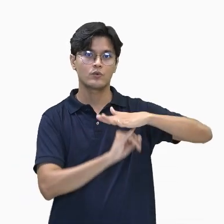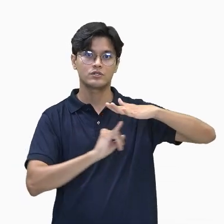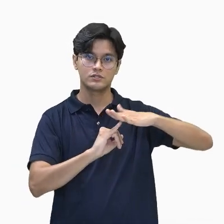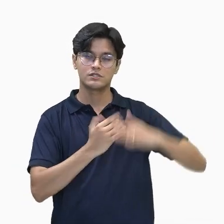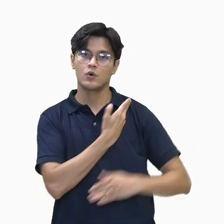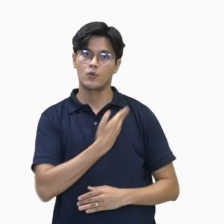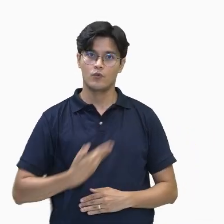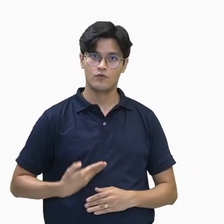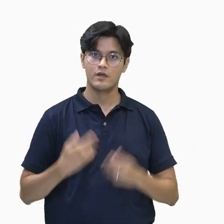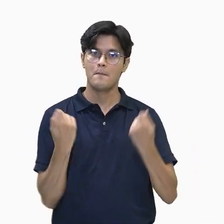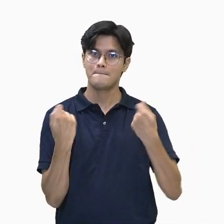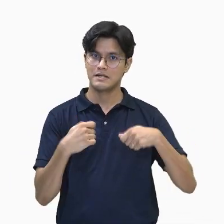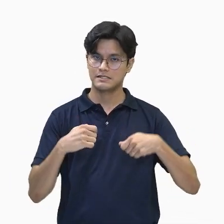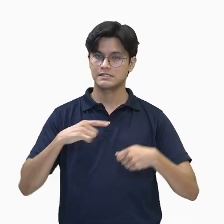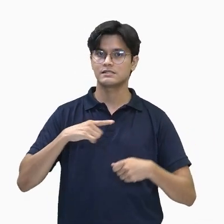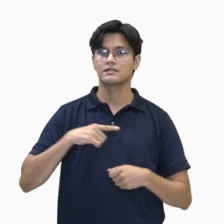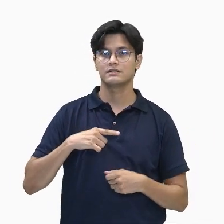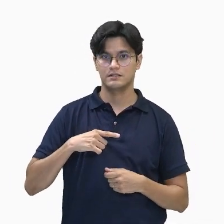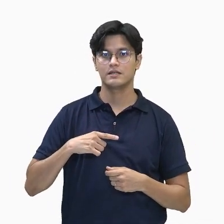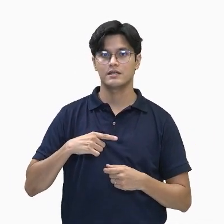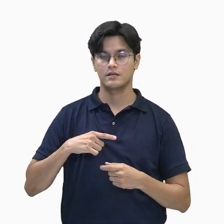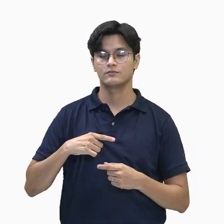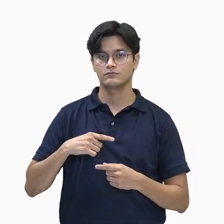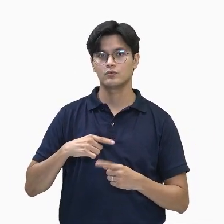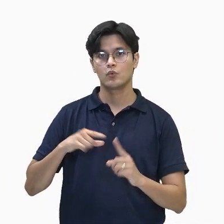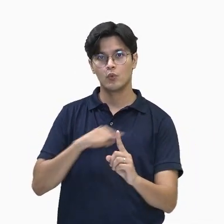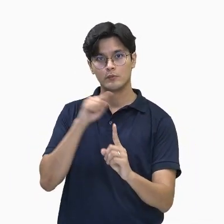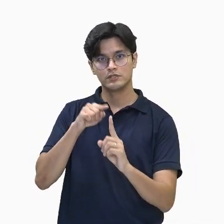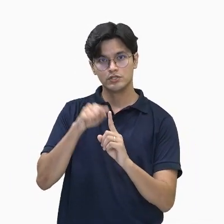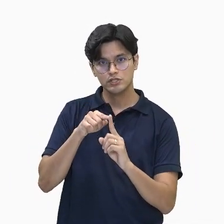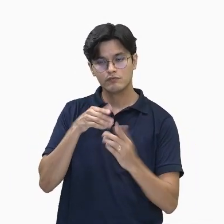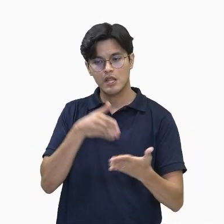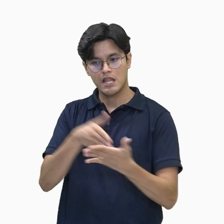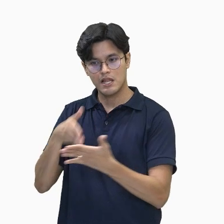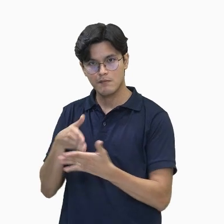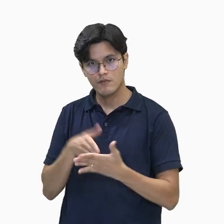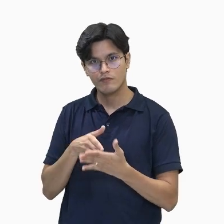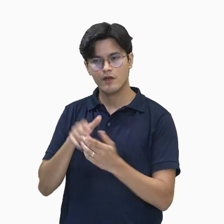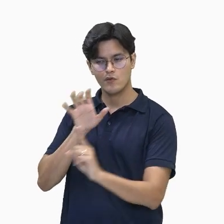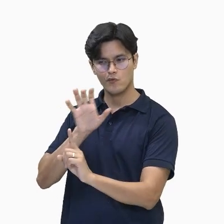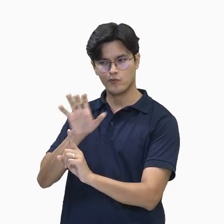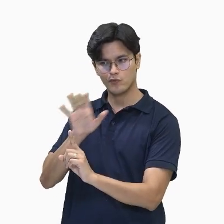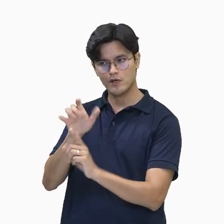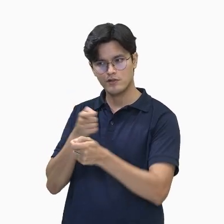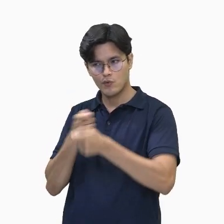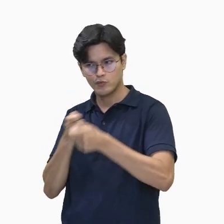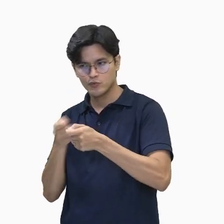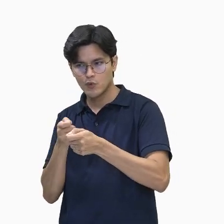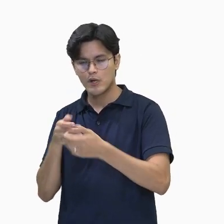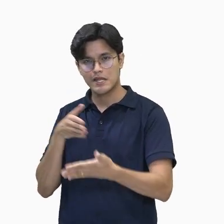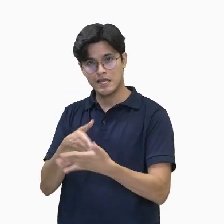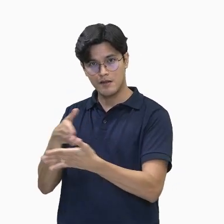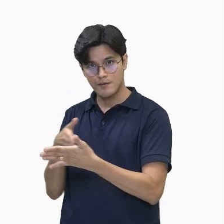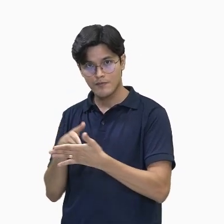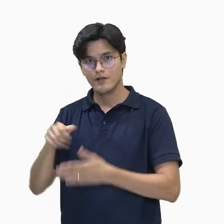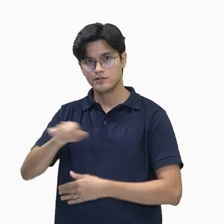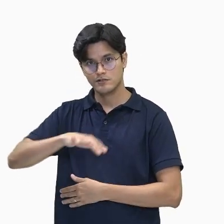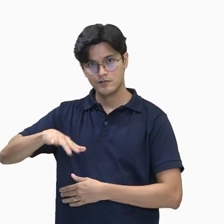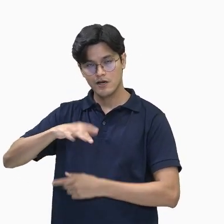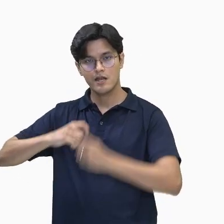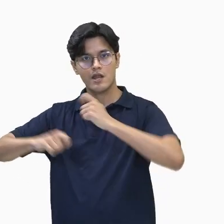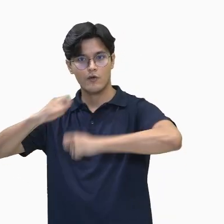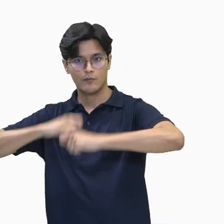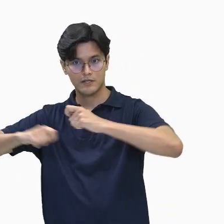deve ter um papel limitado na economia, garantindo o direito, garantindo o livre mercado, né, a